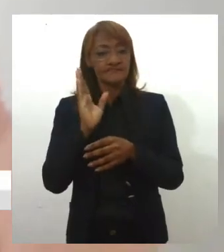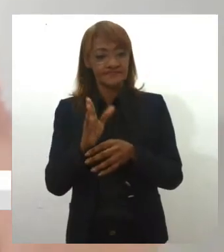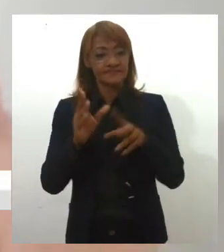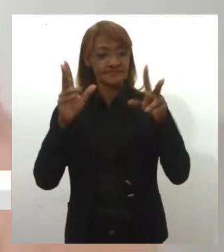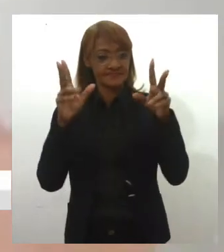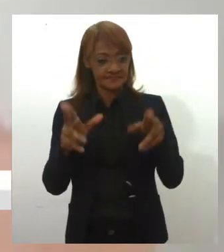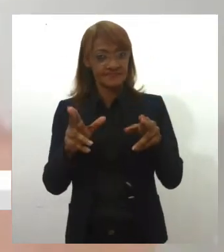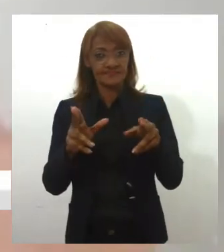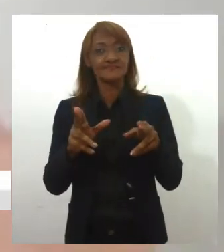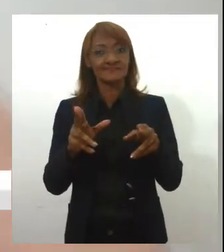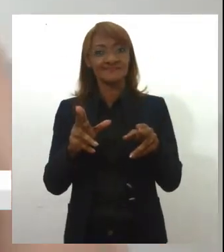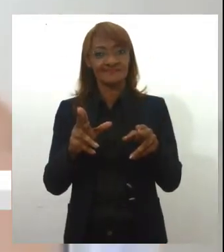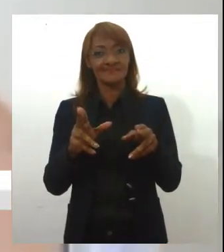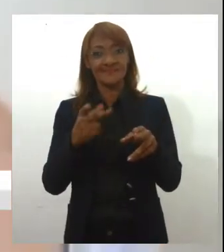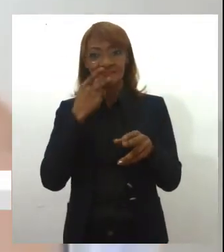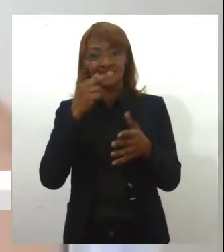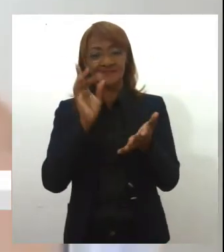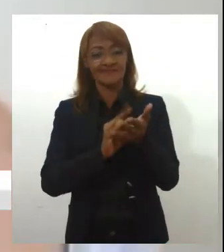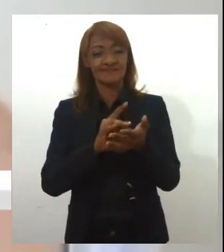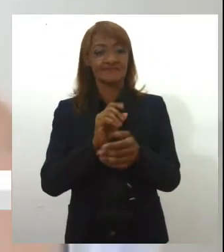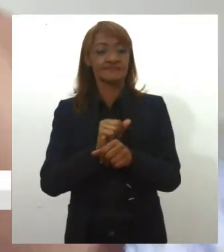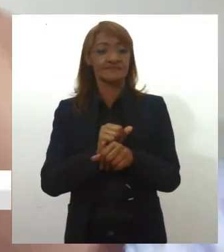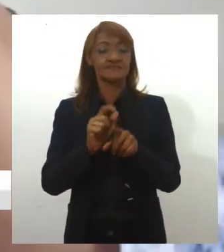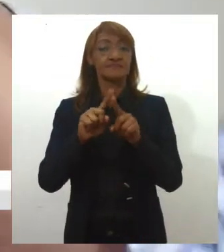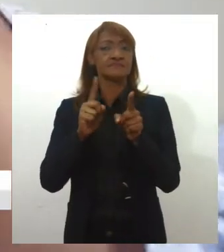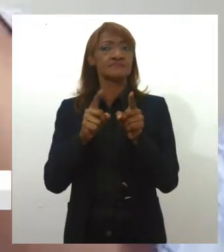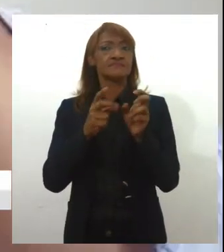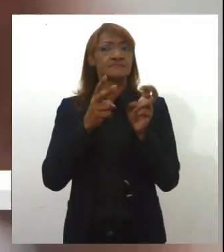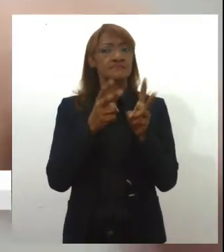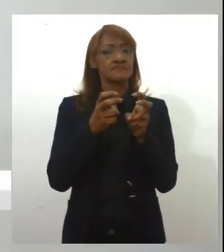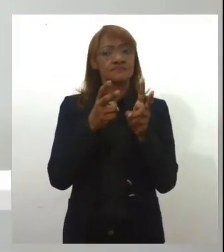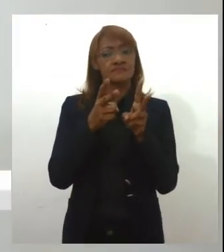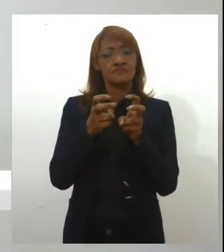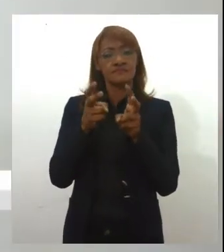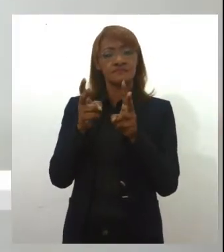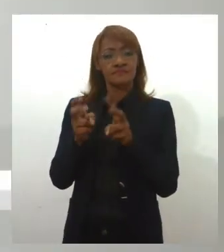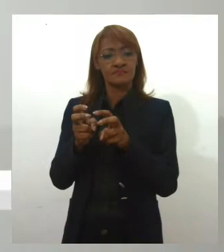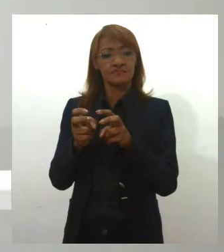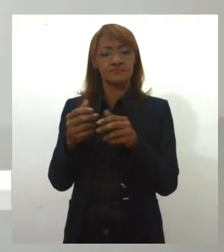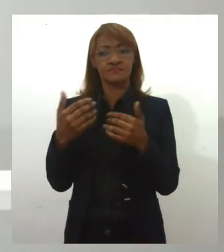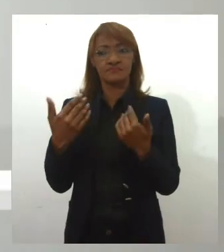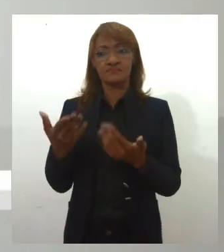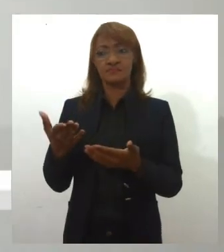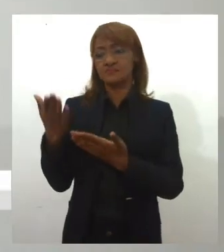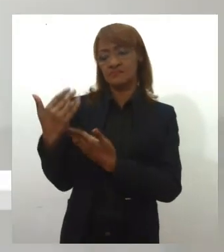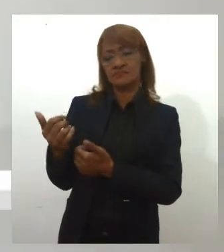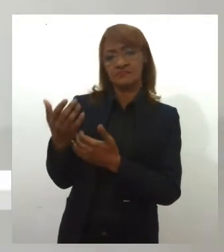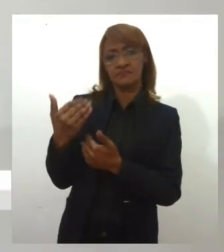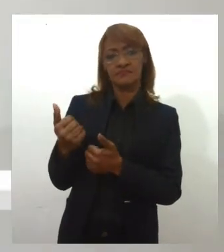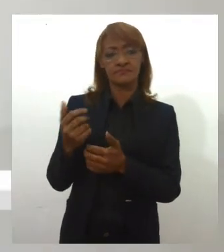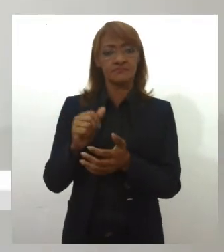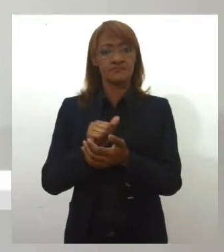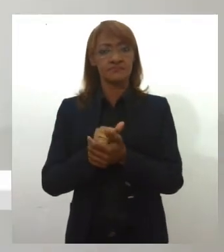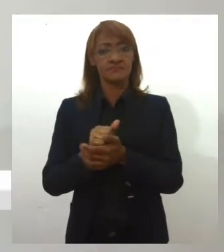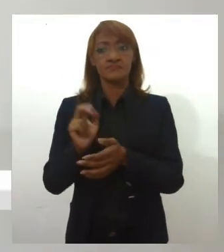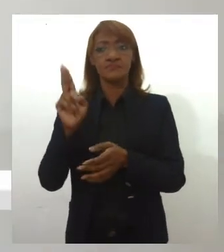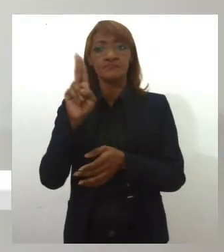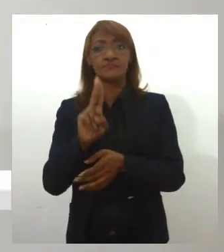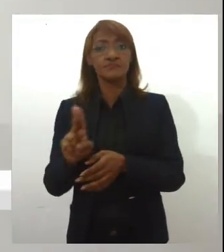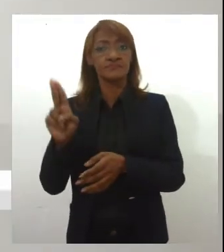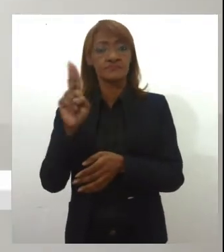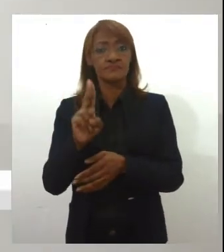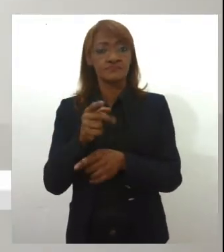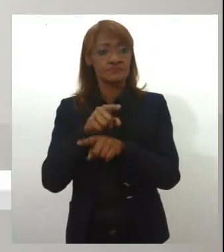Eu não vou mentir para vocês. Só que eu fui vendo, conforme eu ia contratando jovens, que os jovens que saíam da universidade,